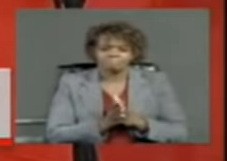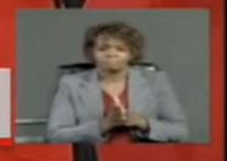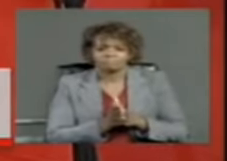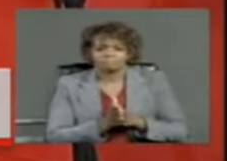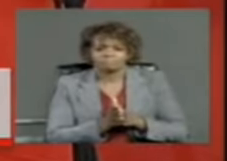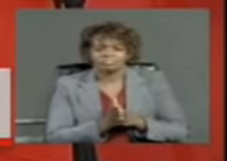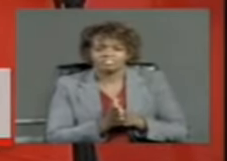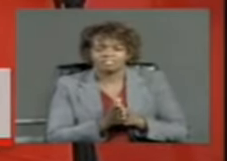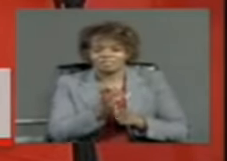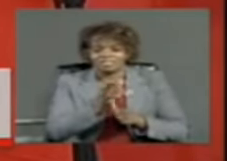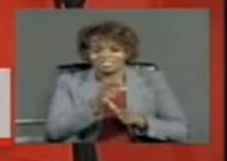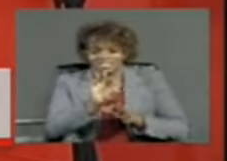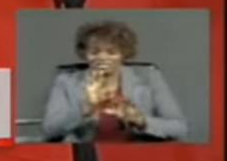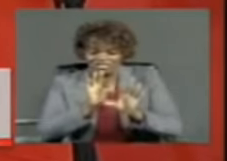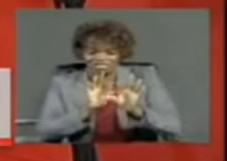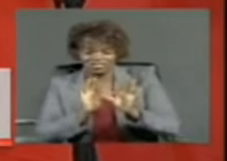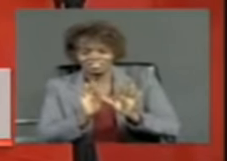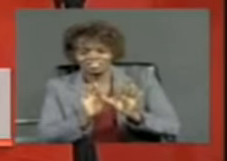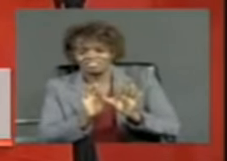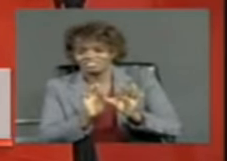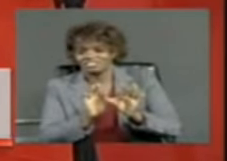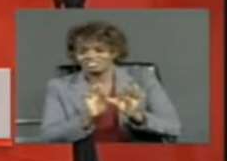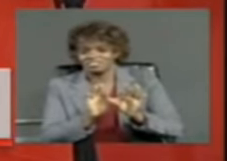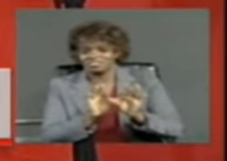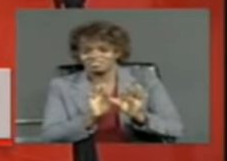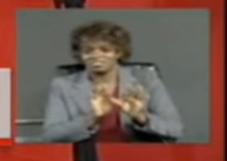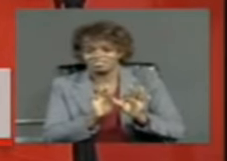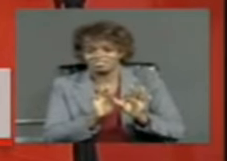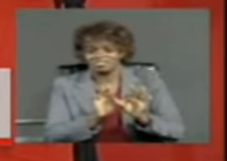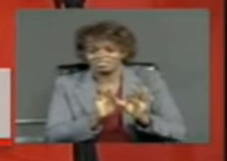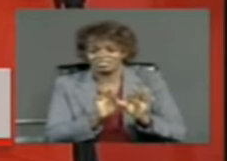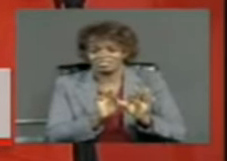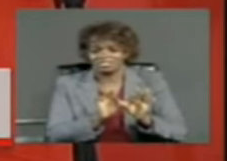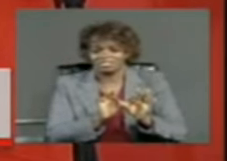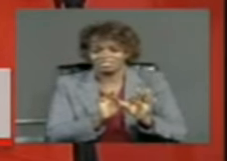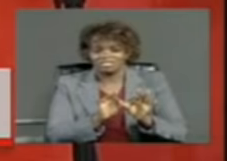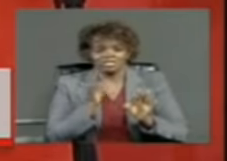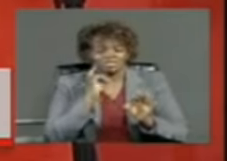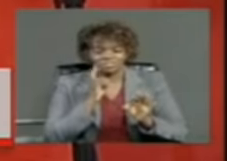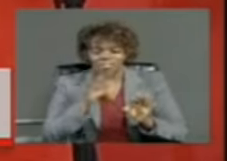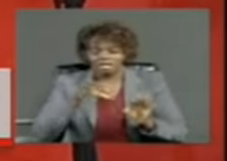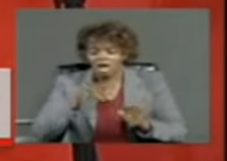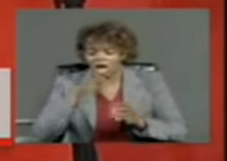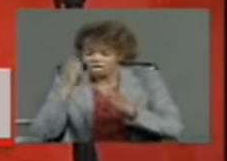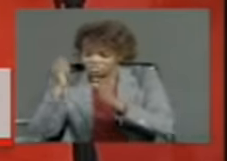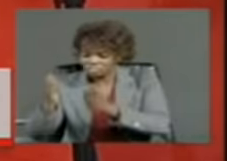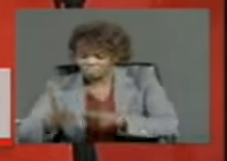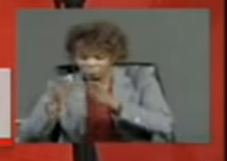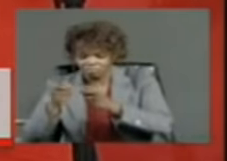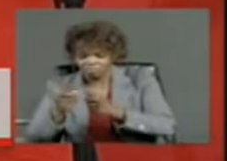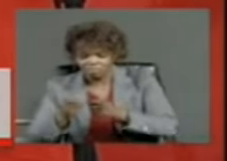escolheu a pessoa errada para perguntar se eu conheço de onde é que saem os alimentos.